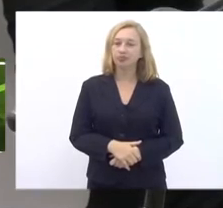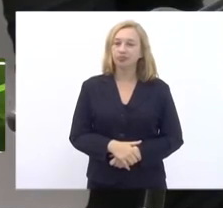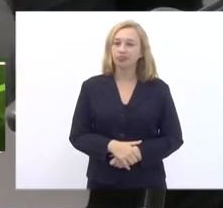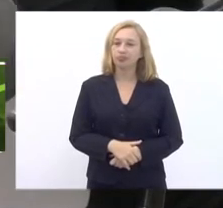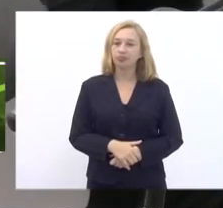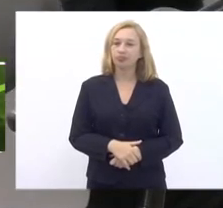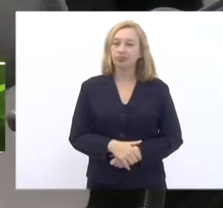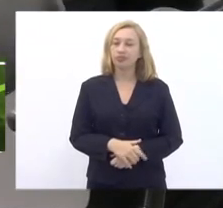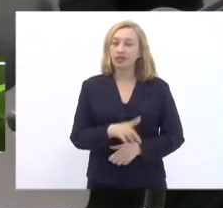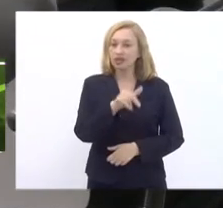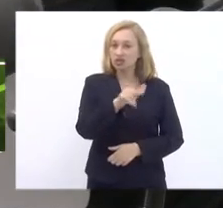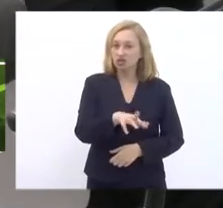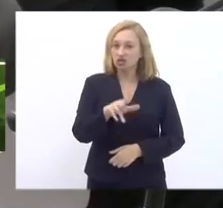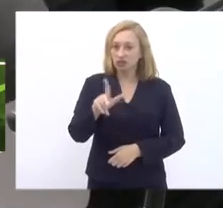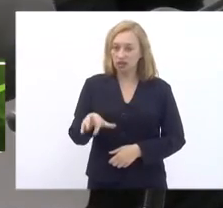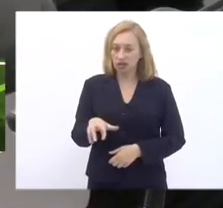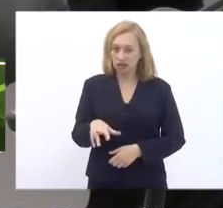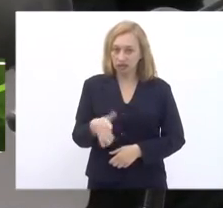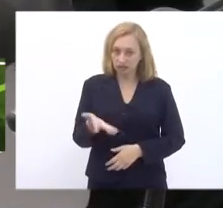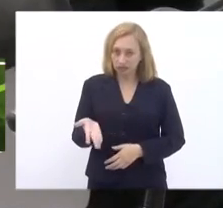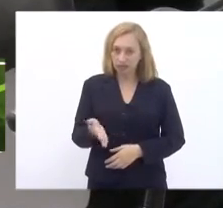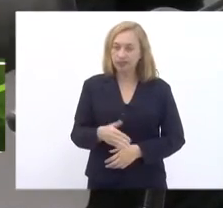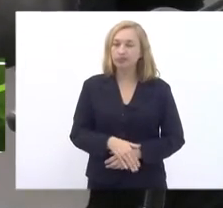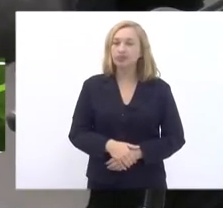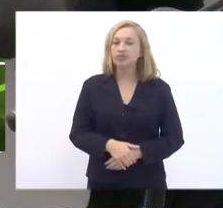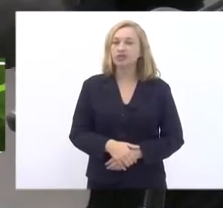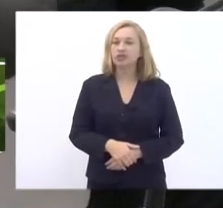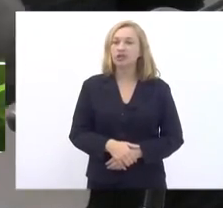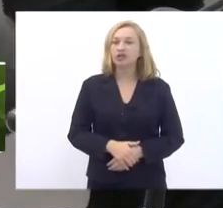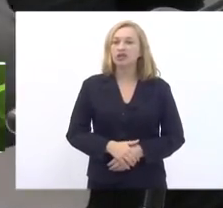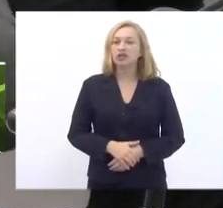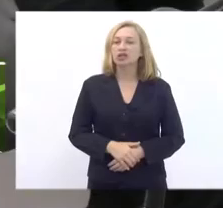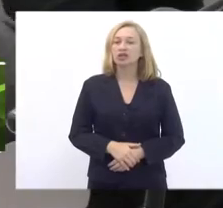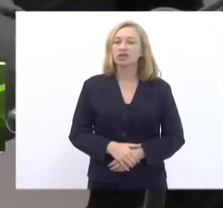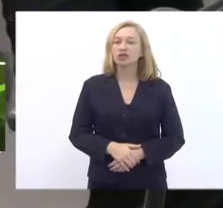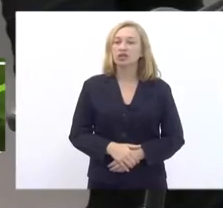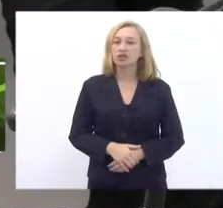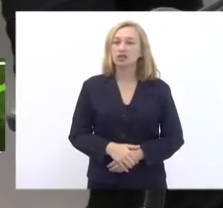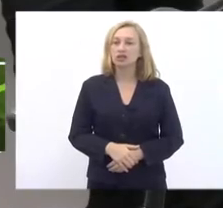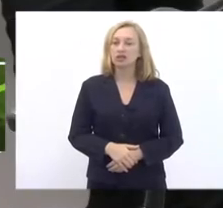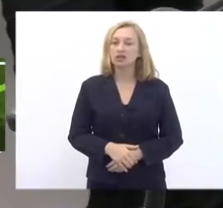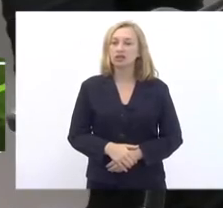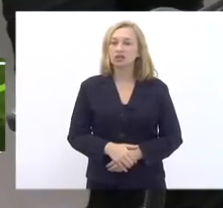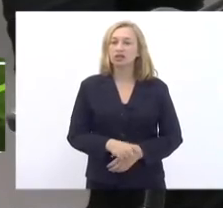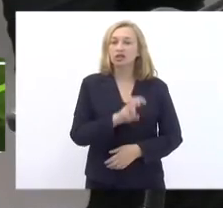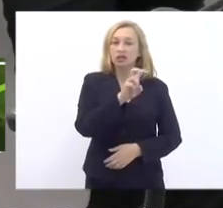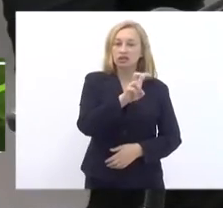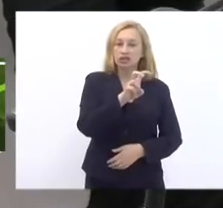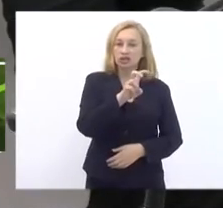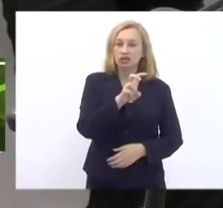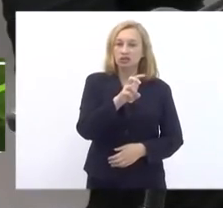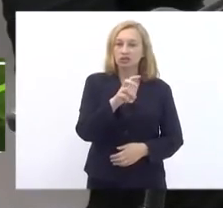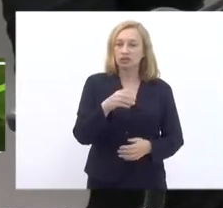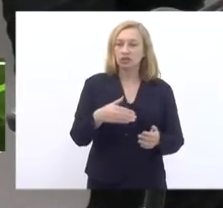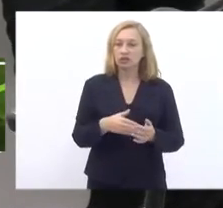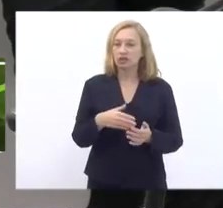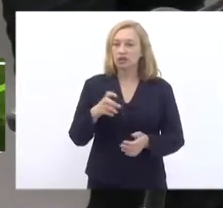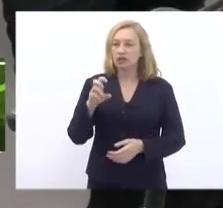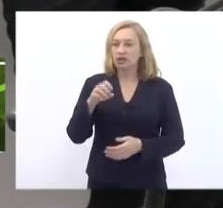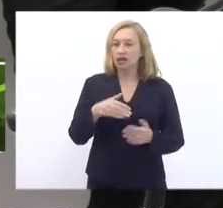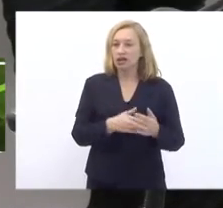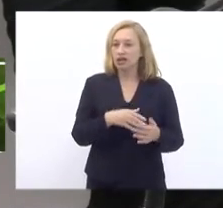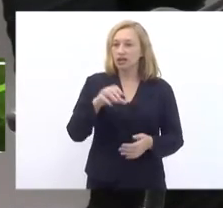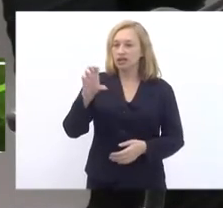desta diferença, grosso modo, dessa primeira diferença de 5 para 5,90, né? Eu não estou